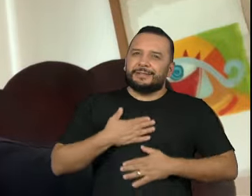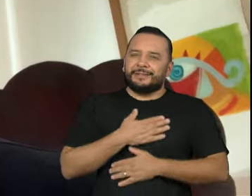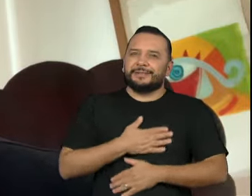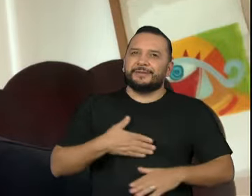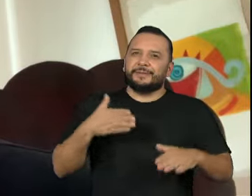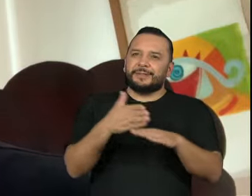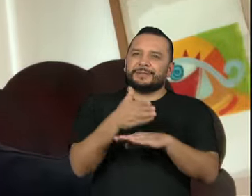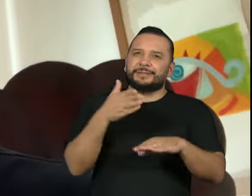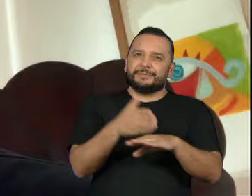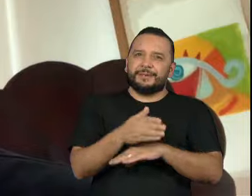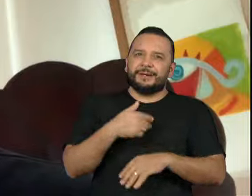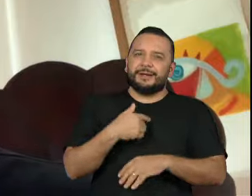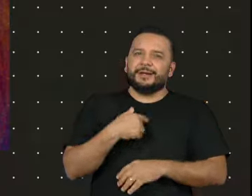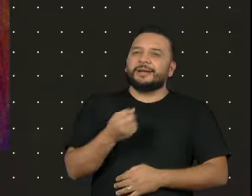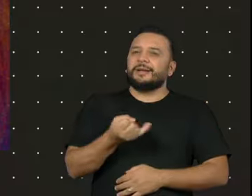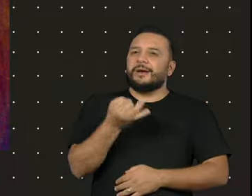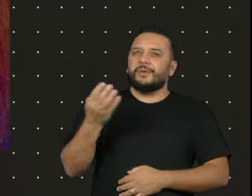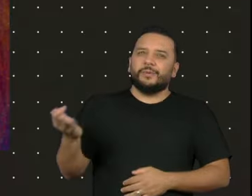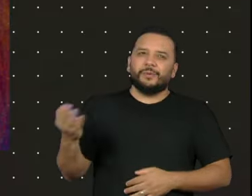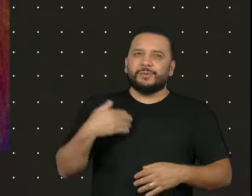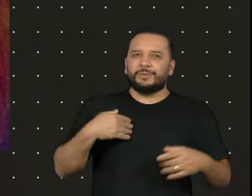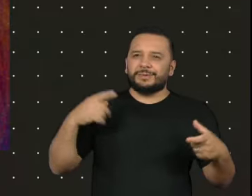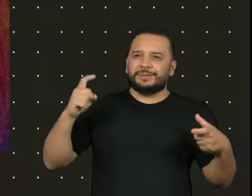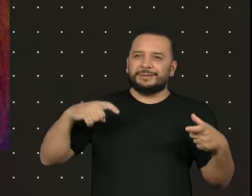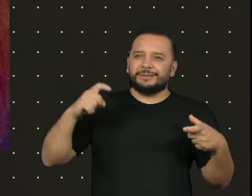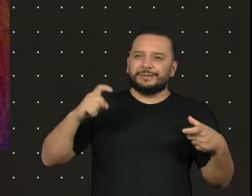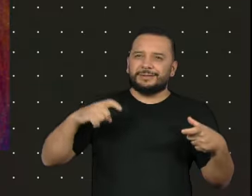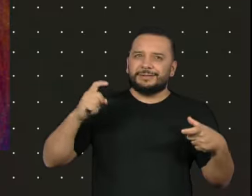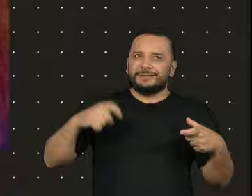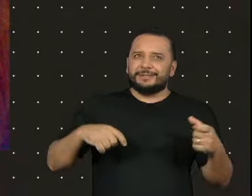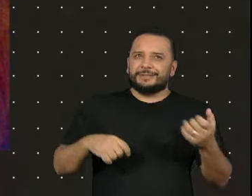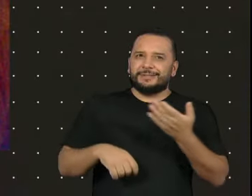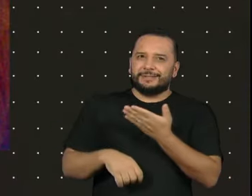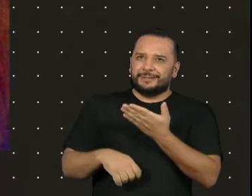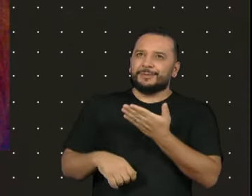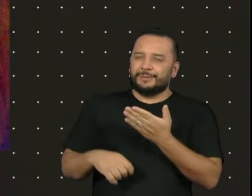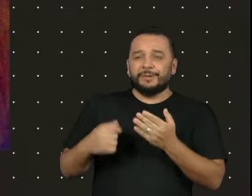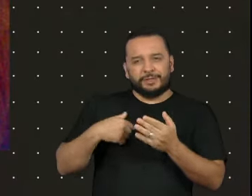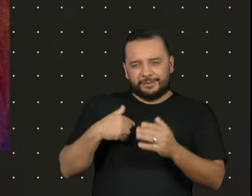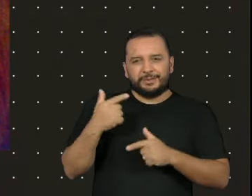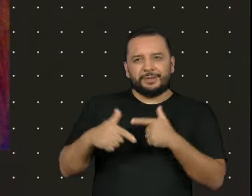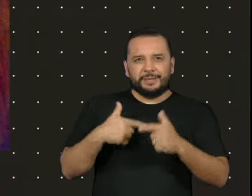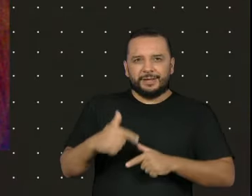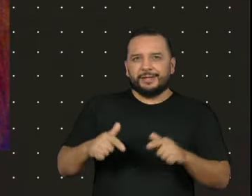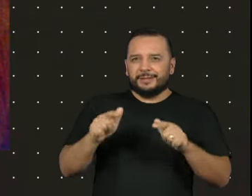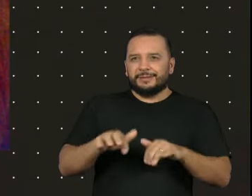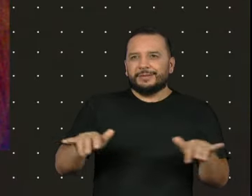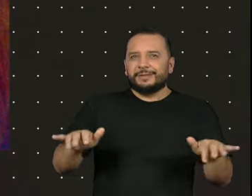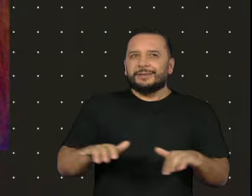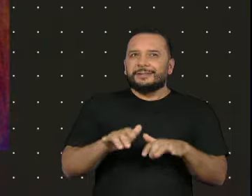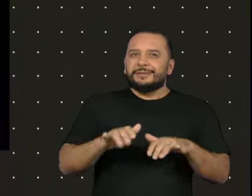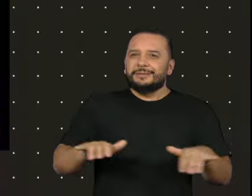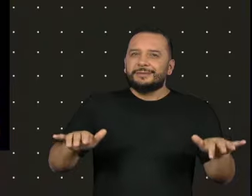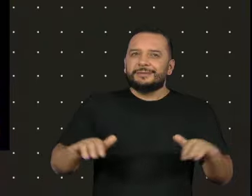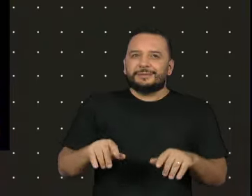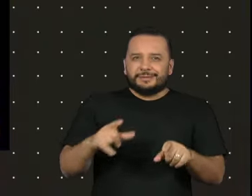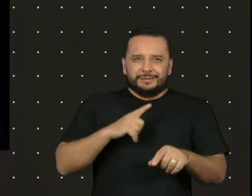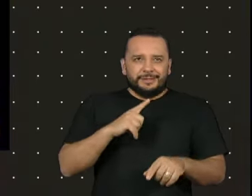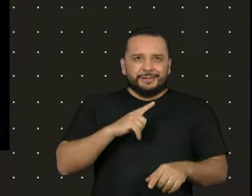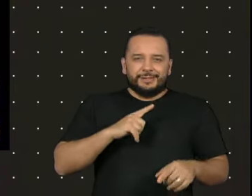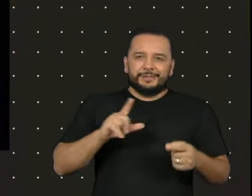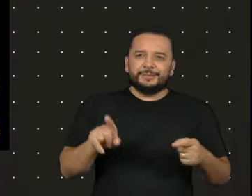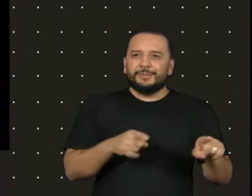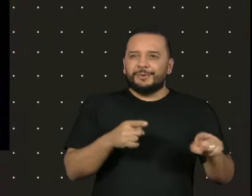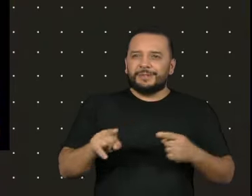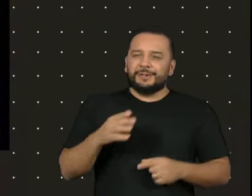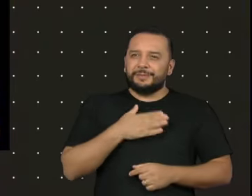ela em alguns discos, sendo como arranjador, como pianista, e de ter a minha música gravada